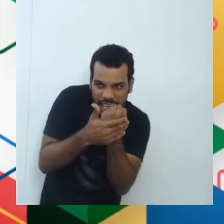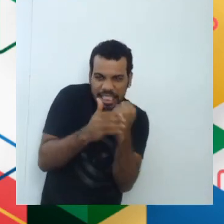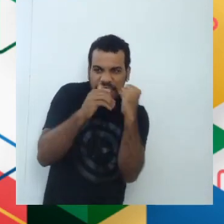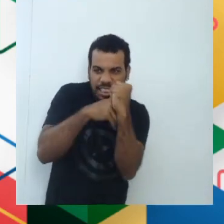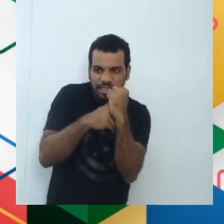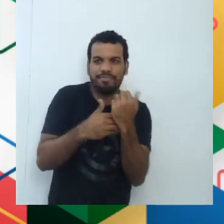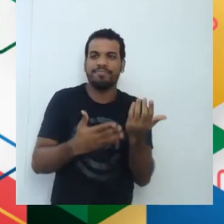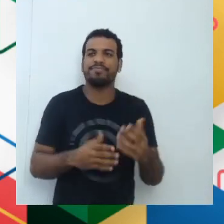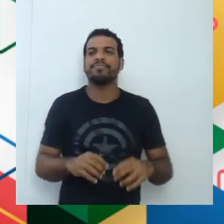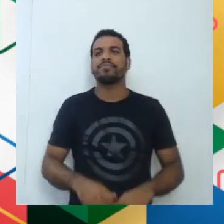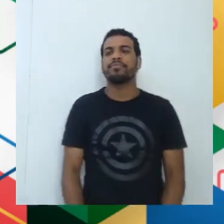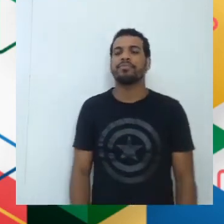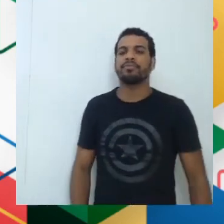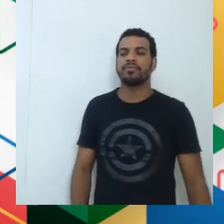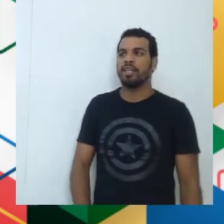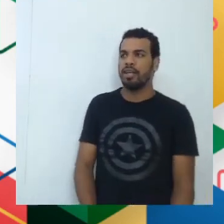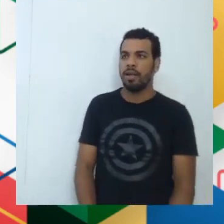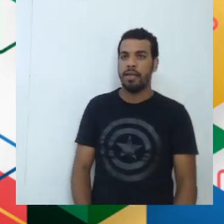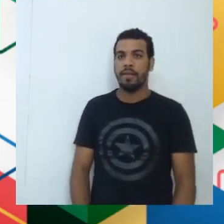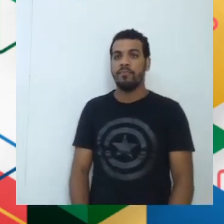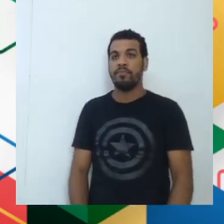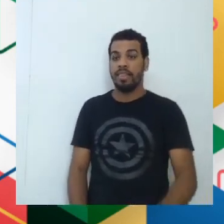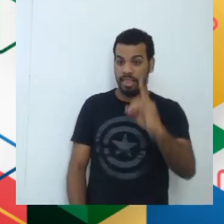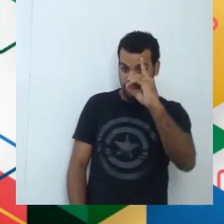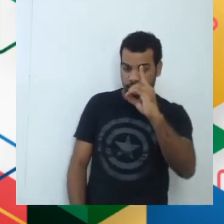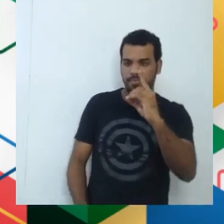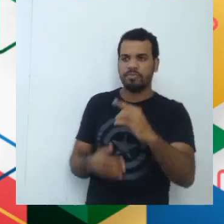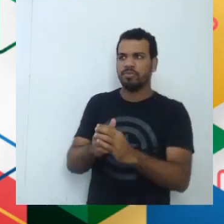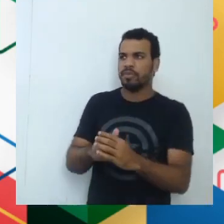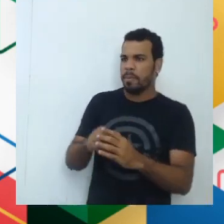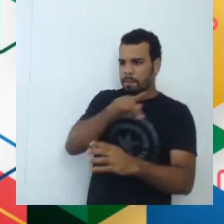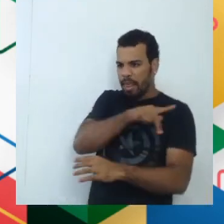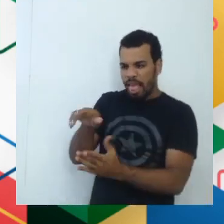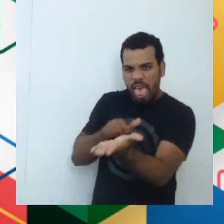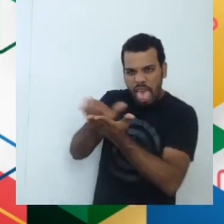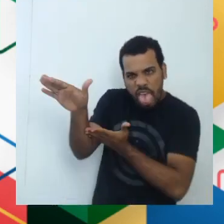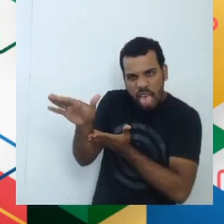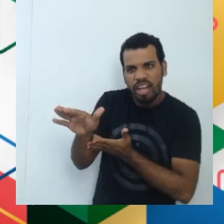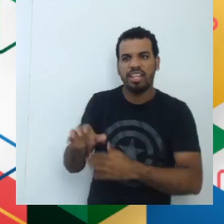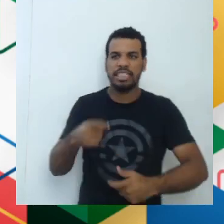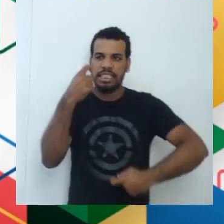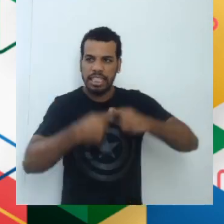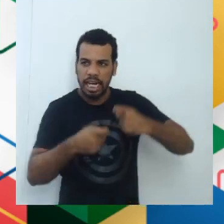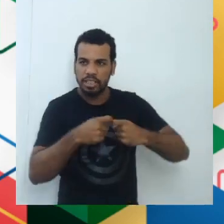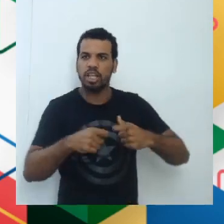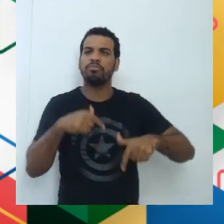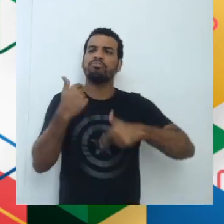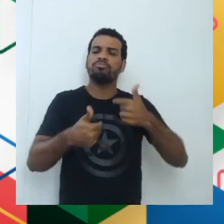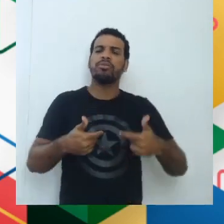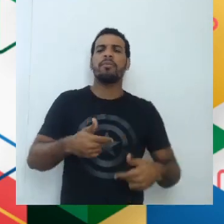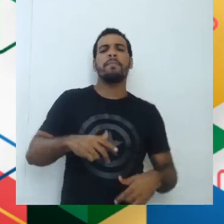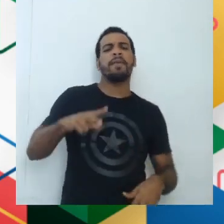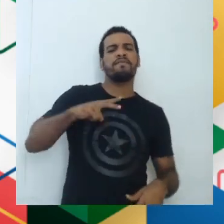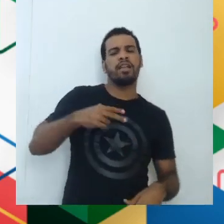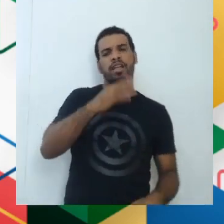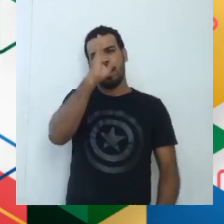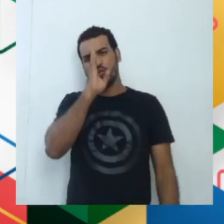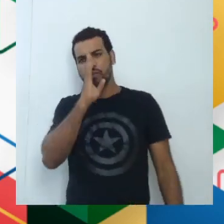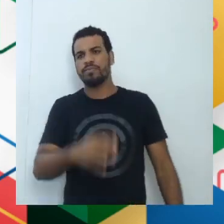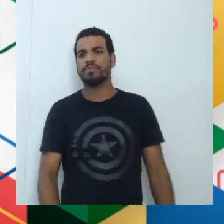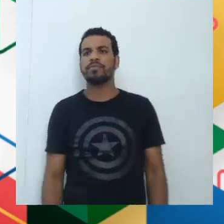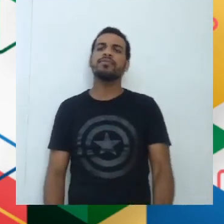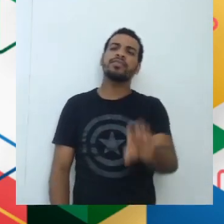social, D, de impeachment, de sexo, a serviços privados e gratuitos, e letra E,